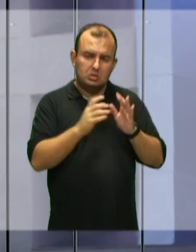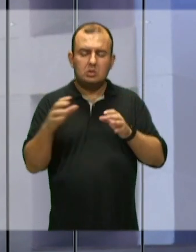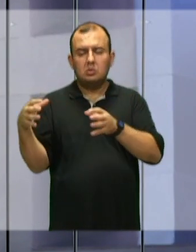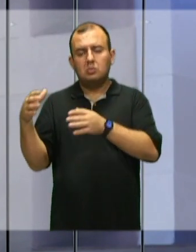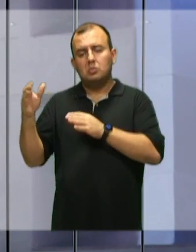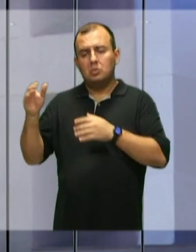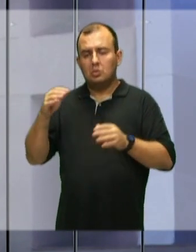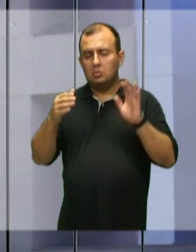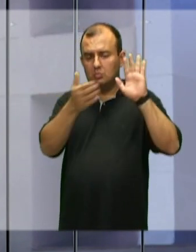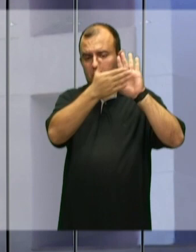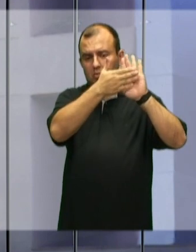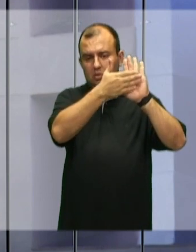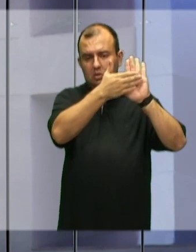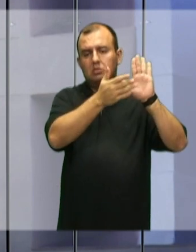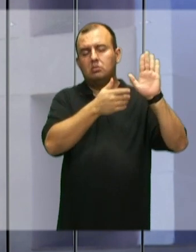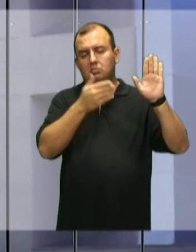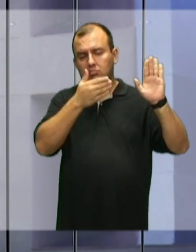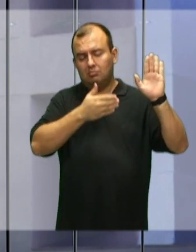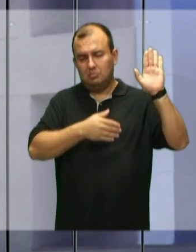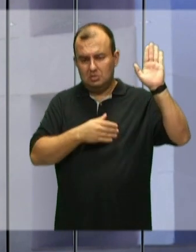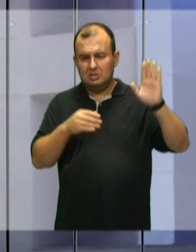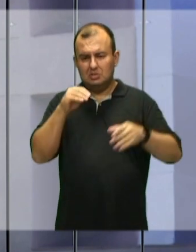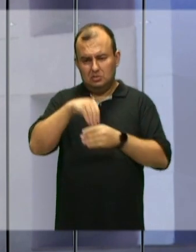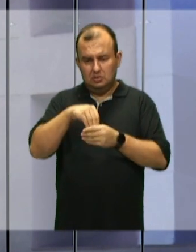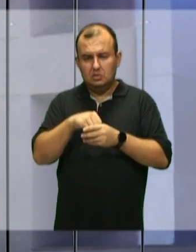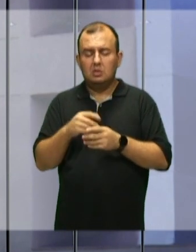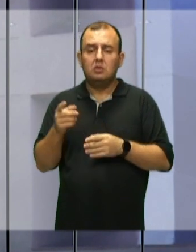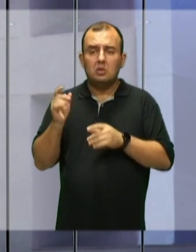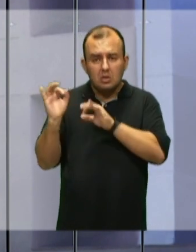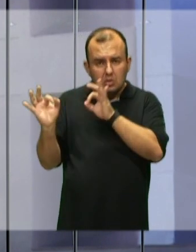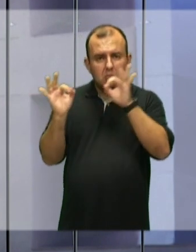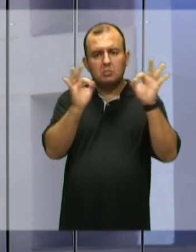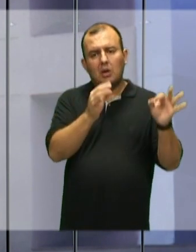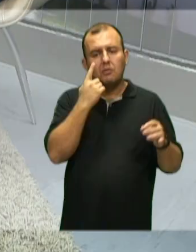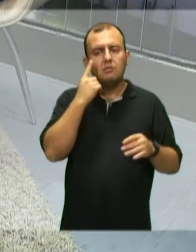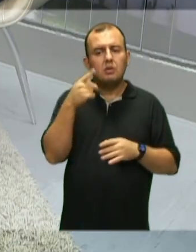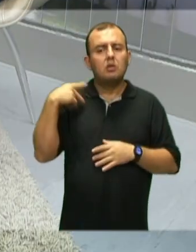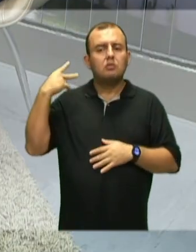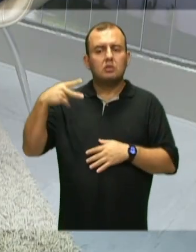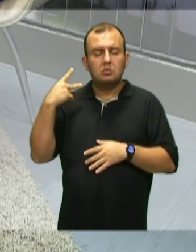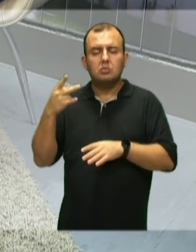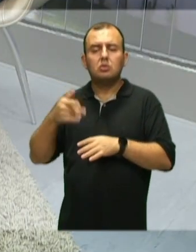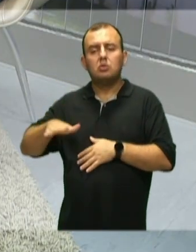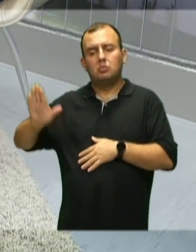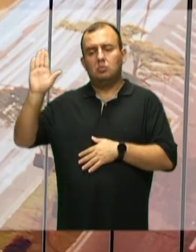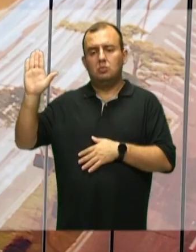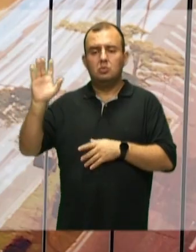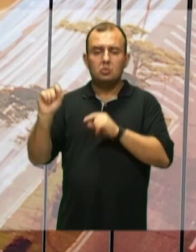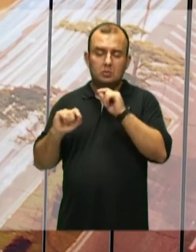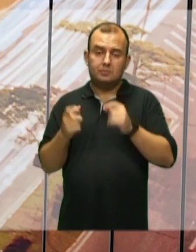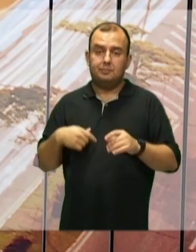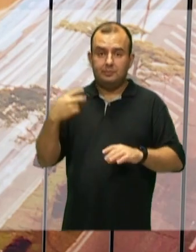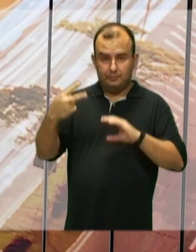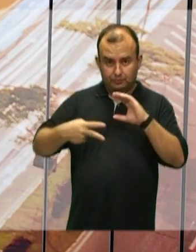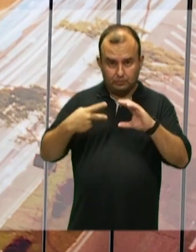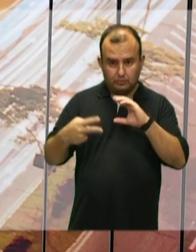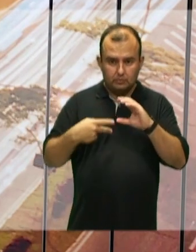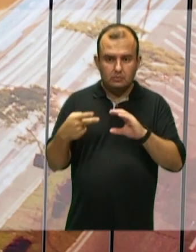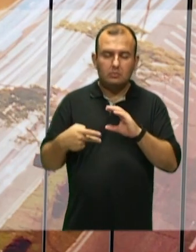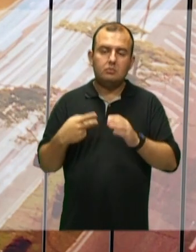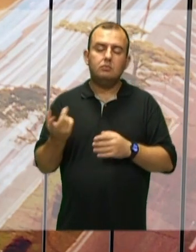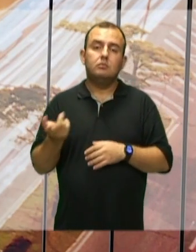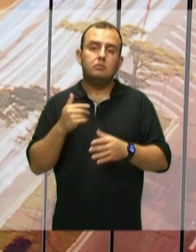população acompanhar os mandatos acompanhar o trabalho dos parlamentares E aí sim fazer a sua melhor escolha a câmara de de Vereadores de